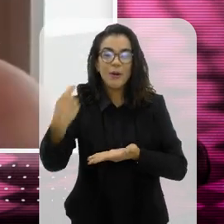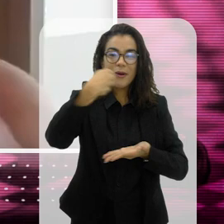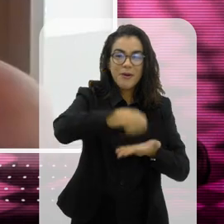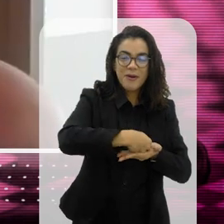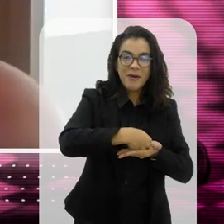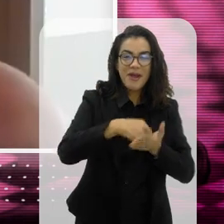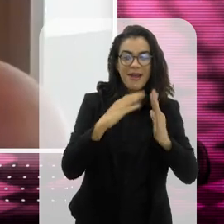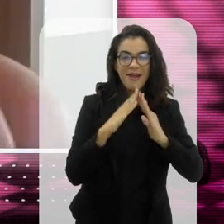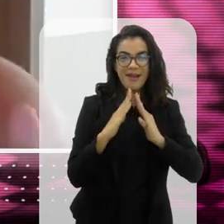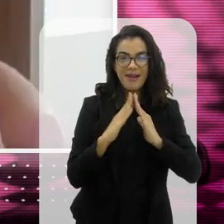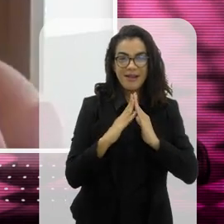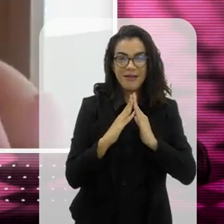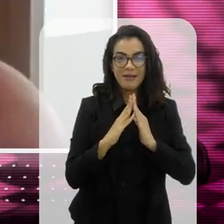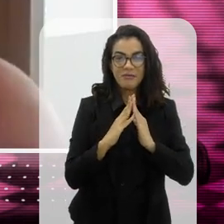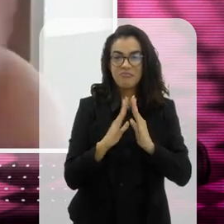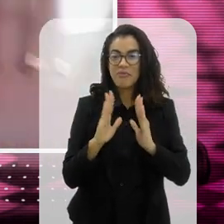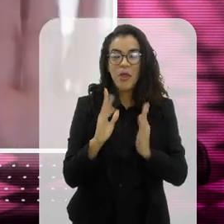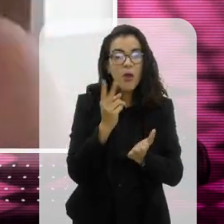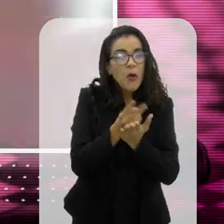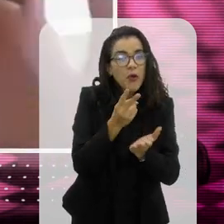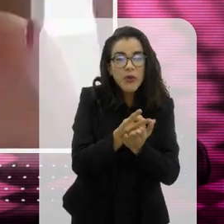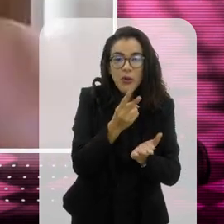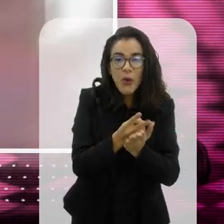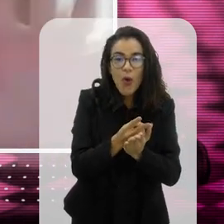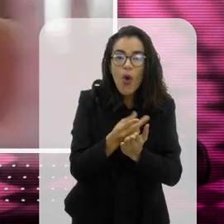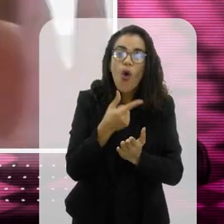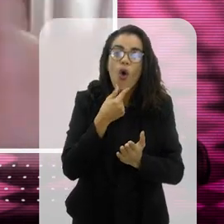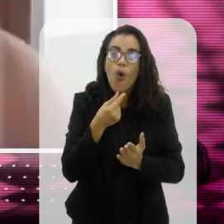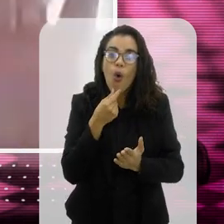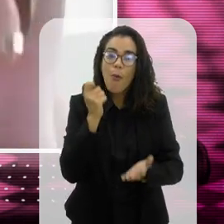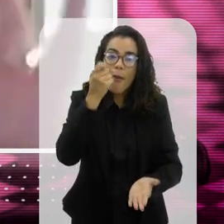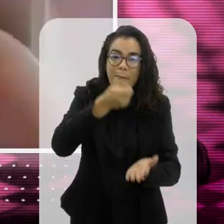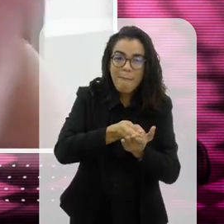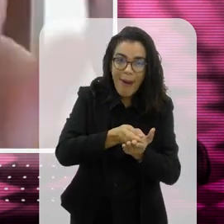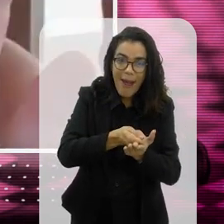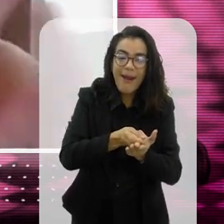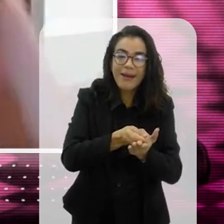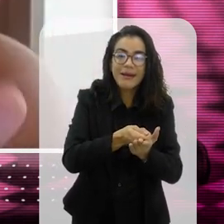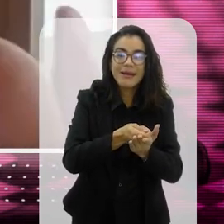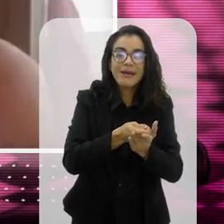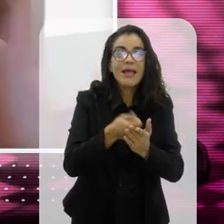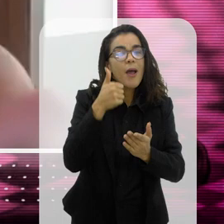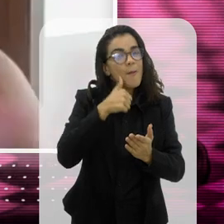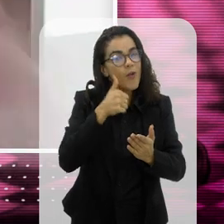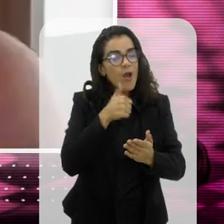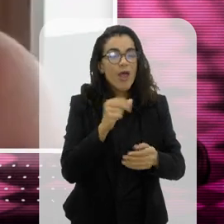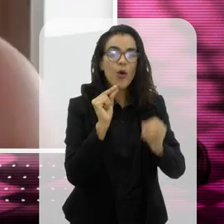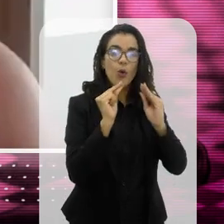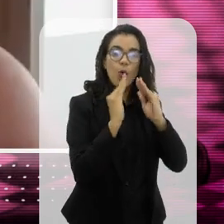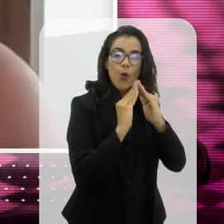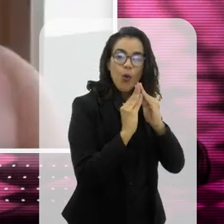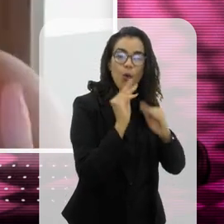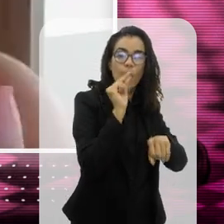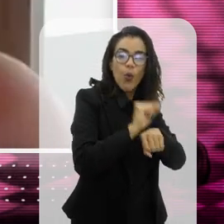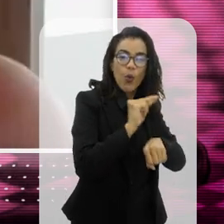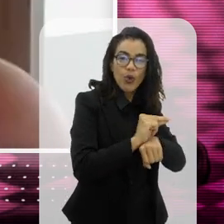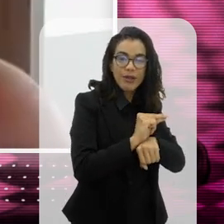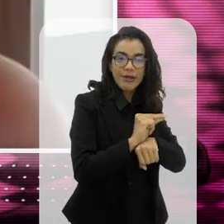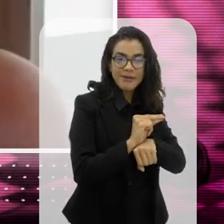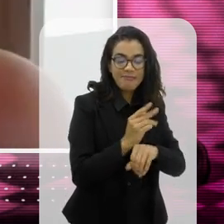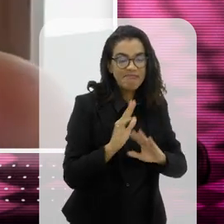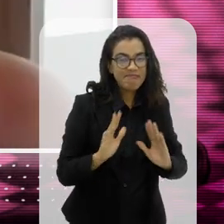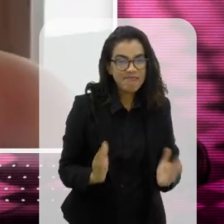esse recombinado aí foi feito. Então ficou do jeito que estava antes. Ele cuida para fora, ela cuida para fora e para dentro,